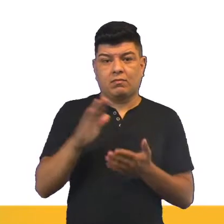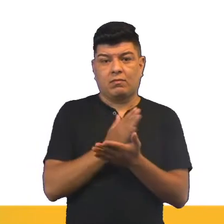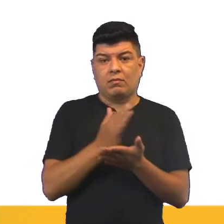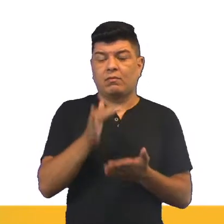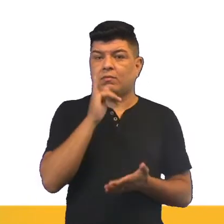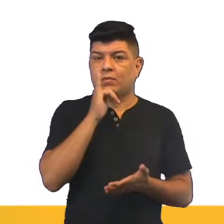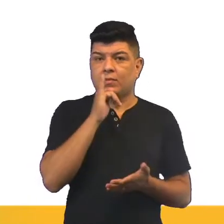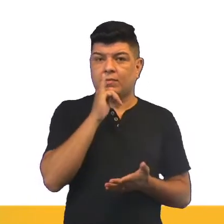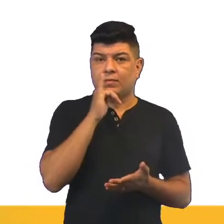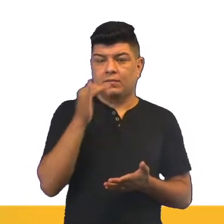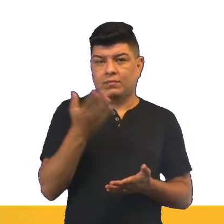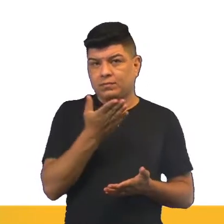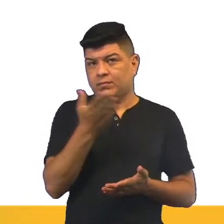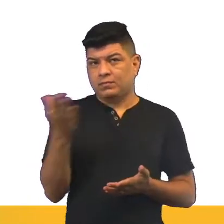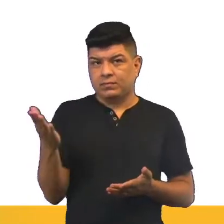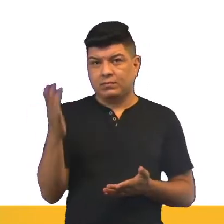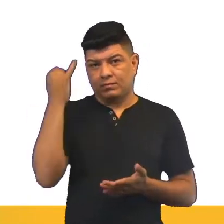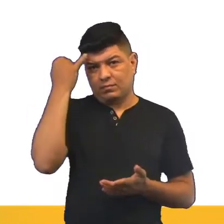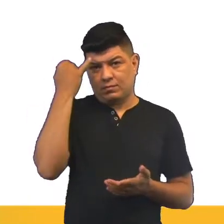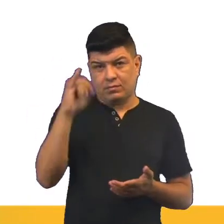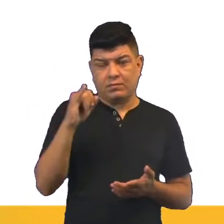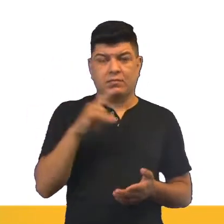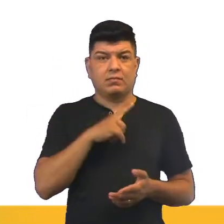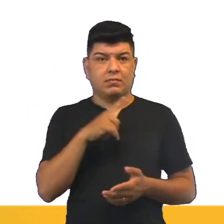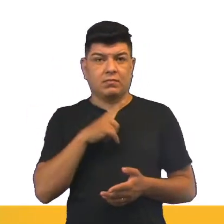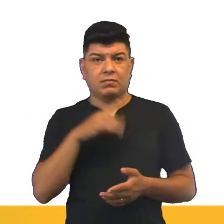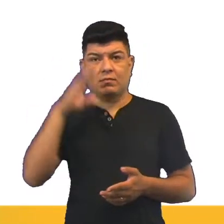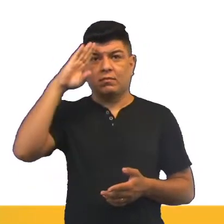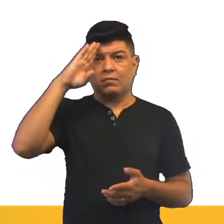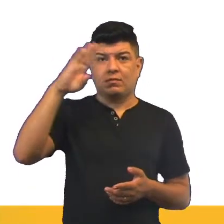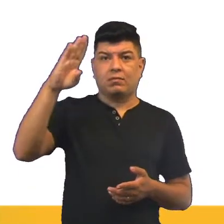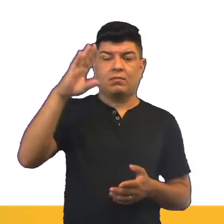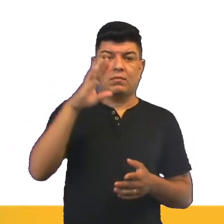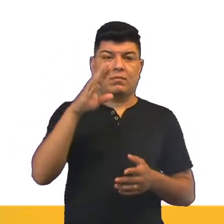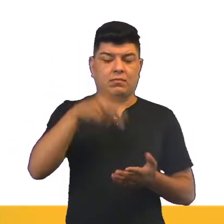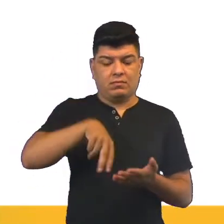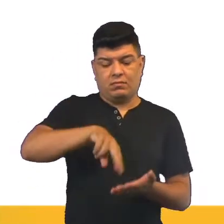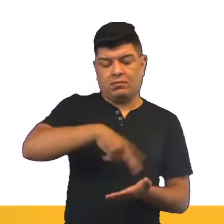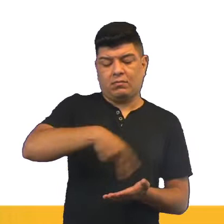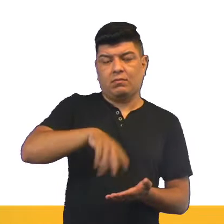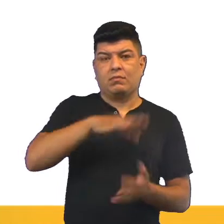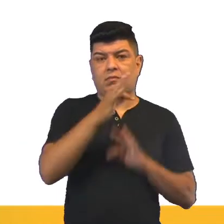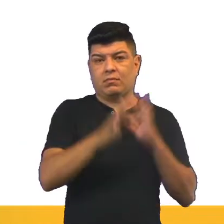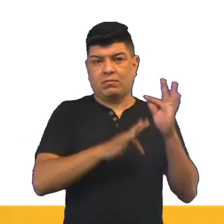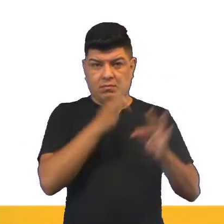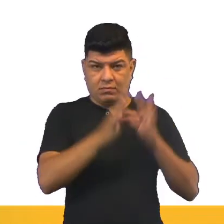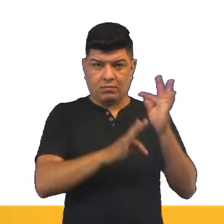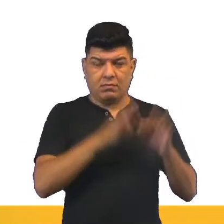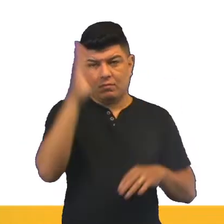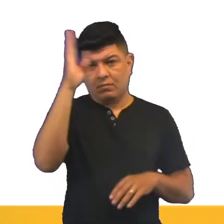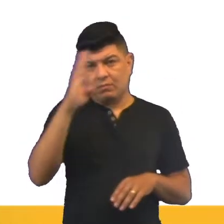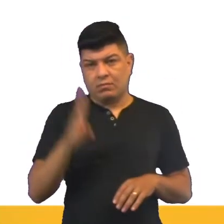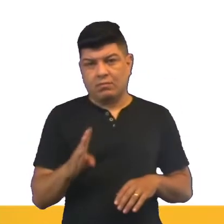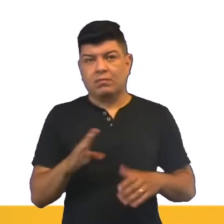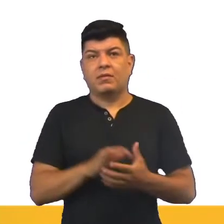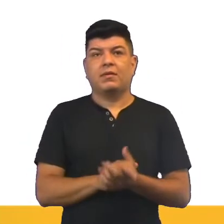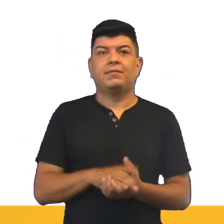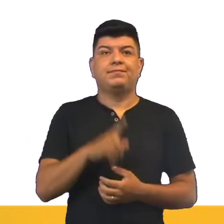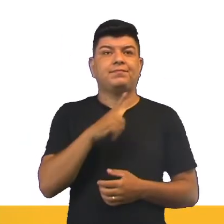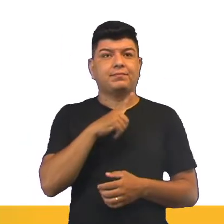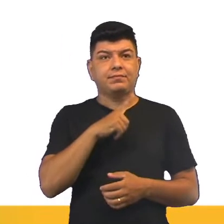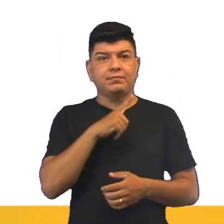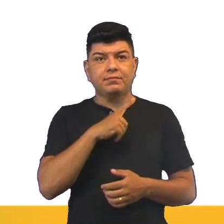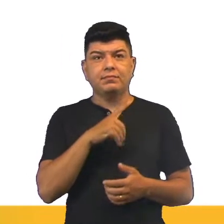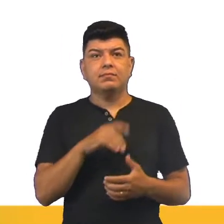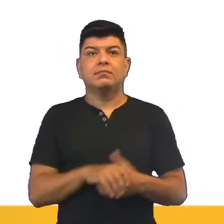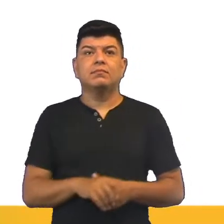alguns exemplos para vocês terem ideia, tá, das principais danças folclóricas do Brasil. Então nós temos,